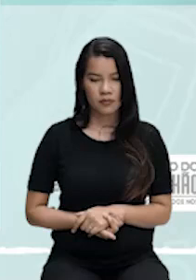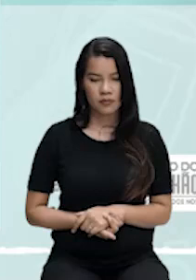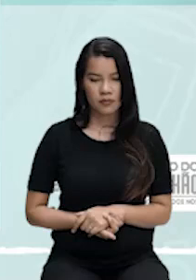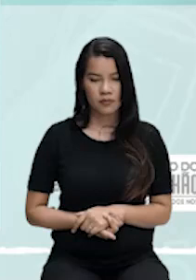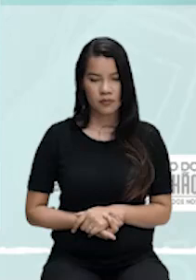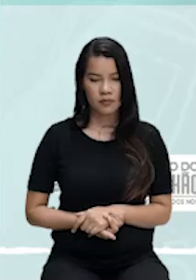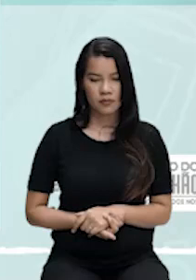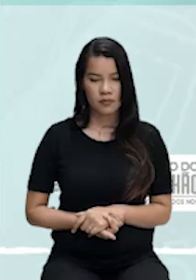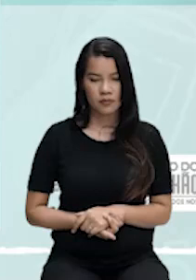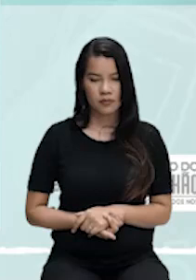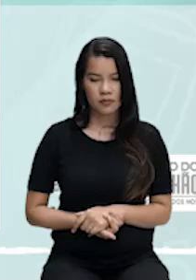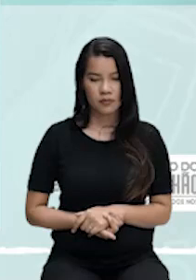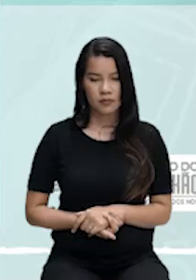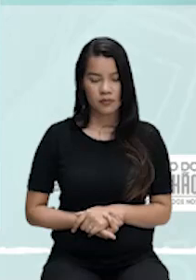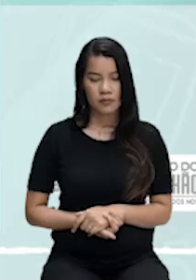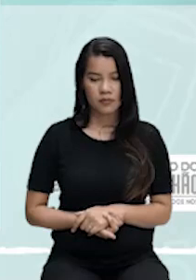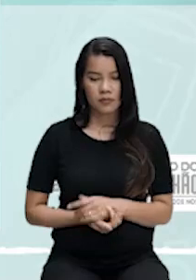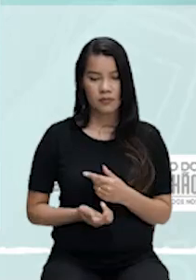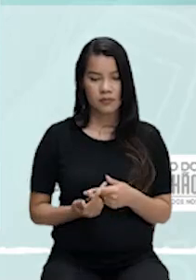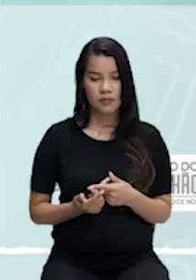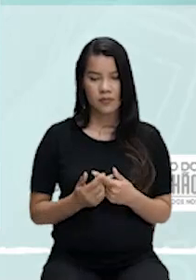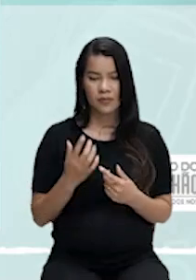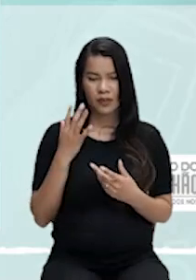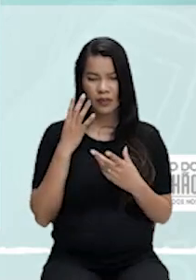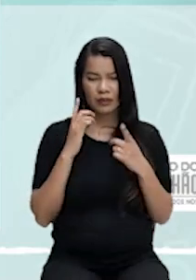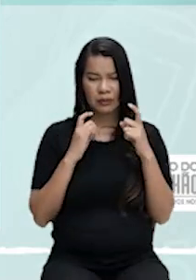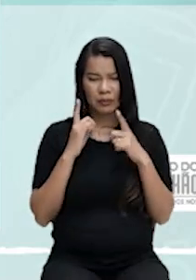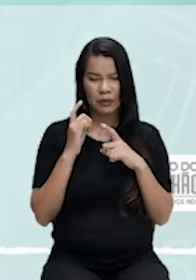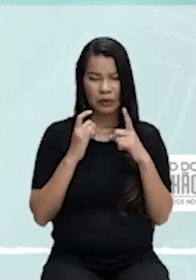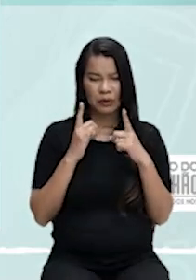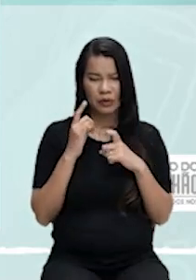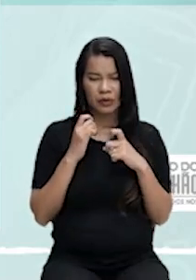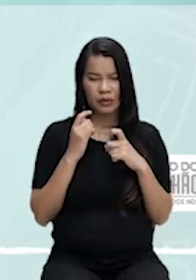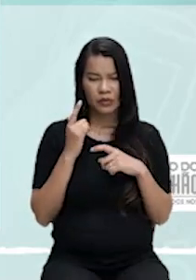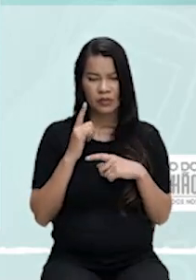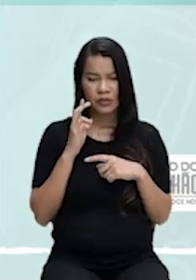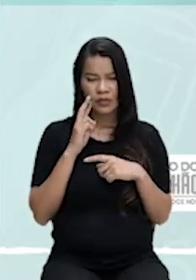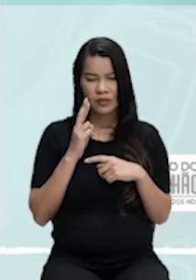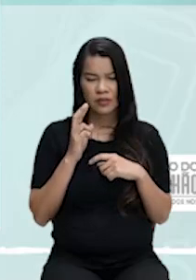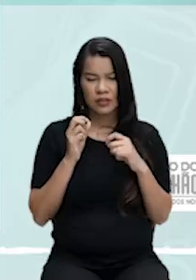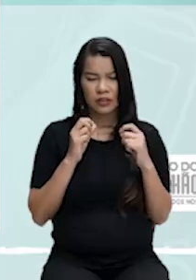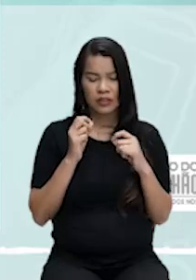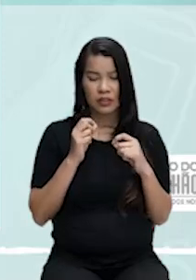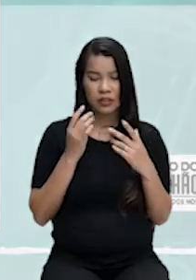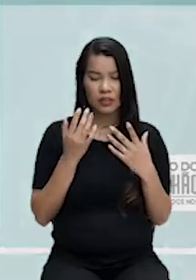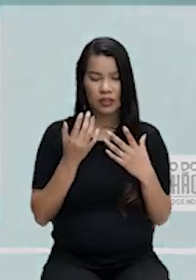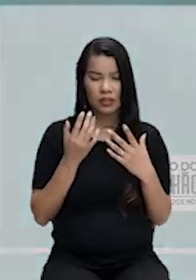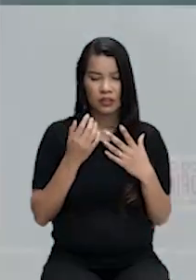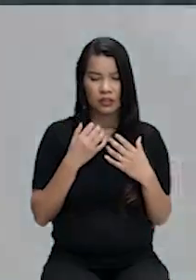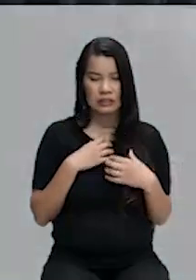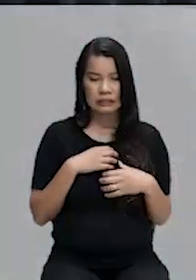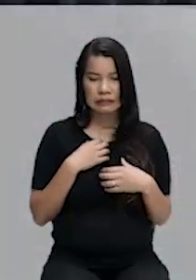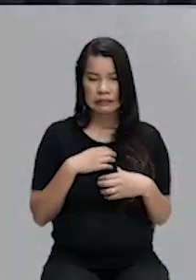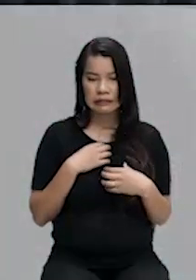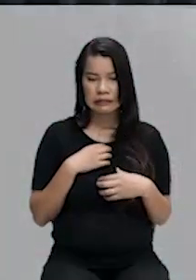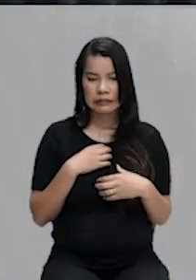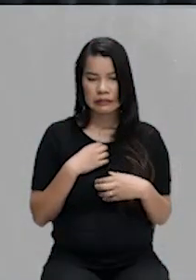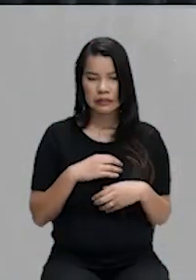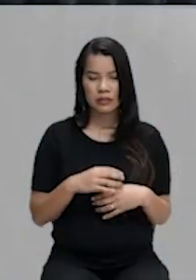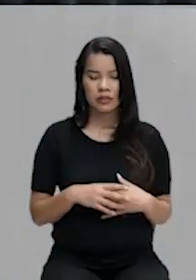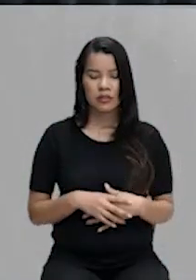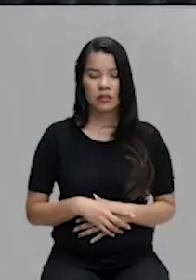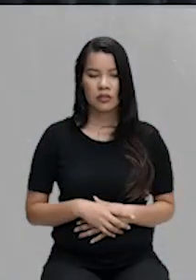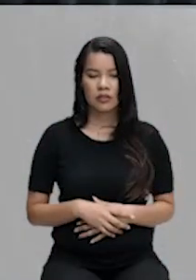Totó? Pela expressão dele, vocês conseguem ver que a boca está espumando, ele dá ali, né, indícios que ele está com muita raiva,